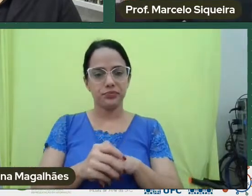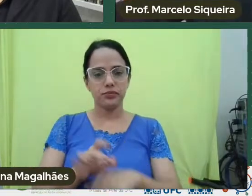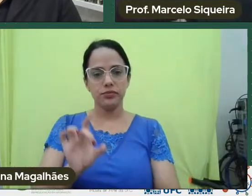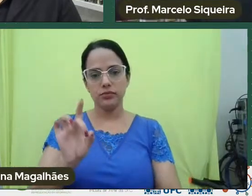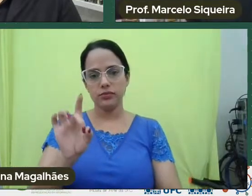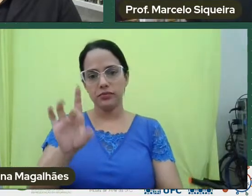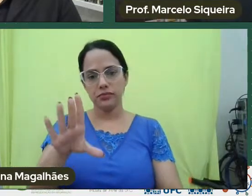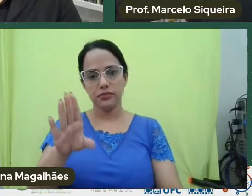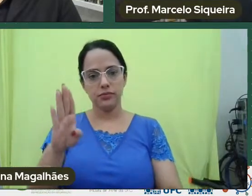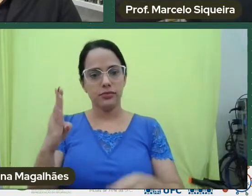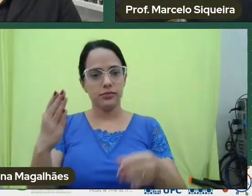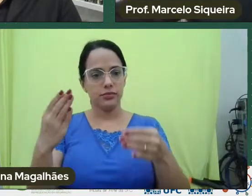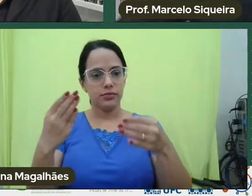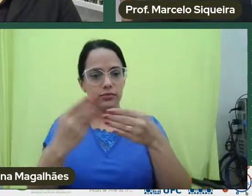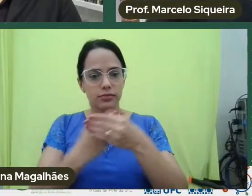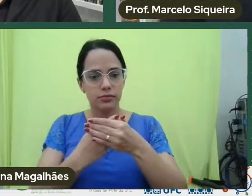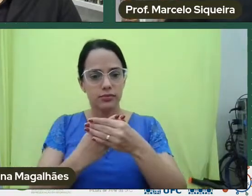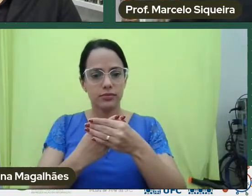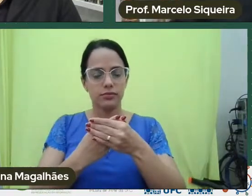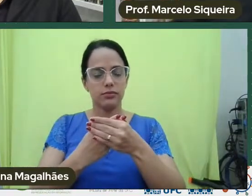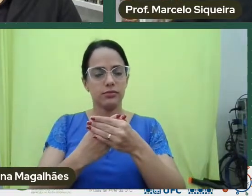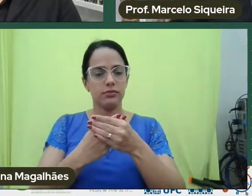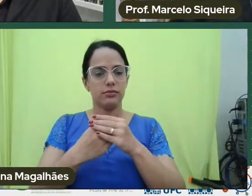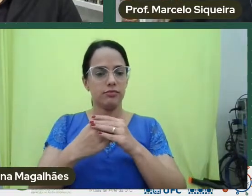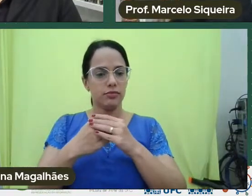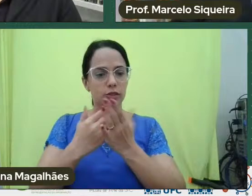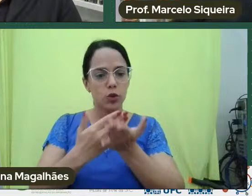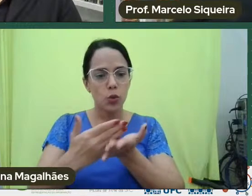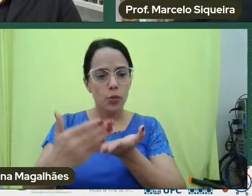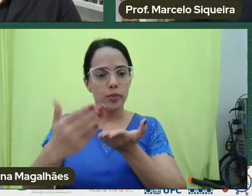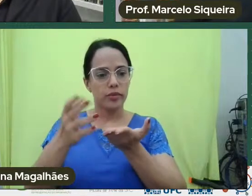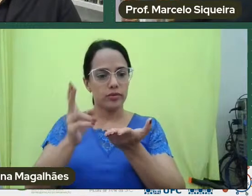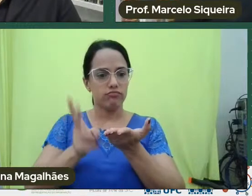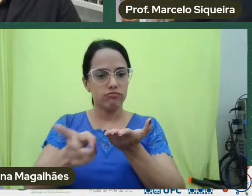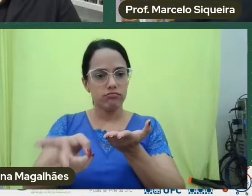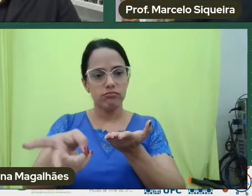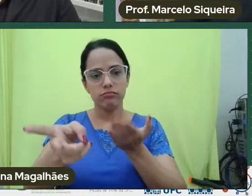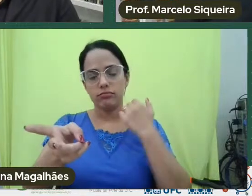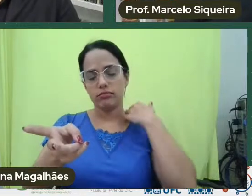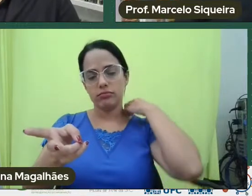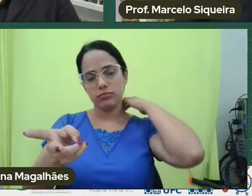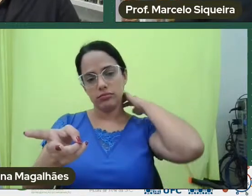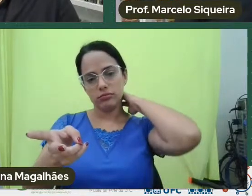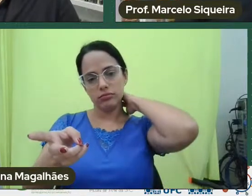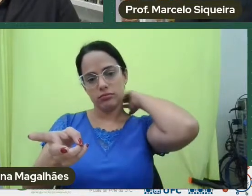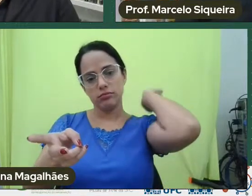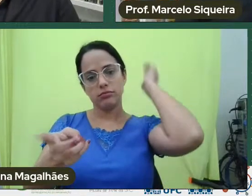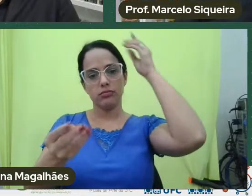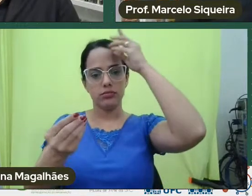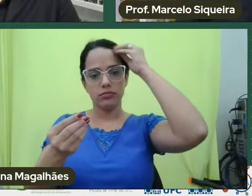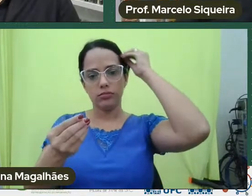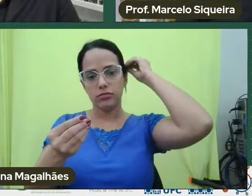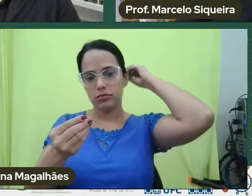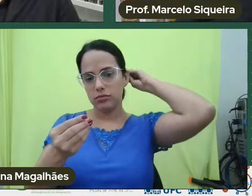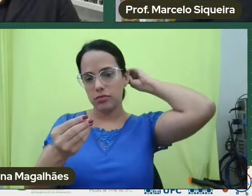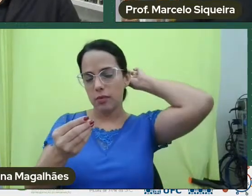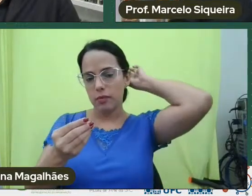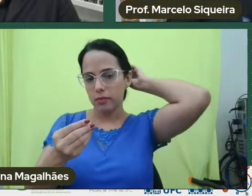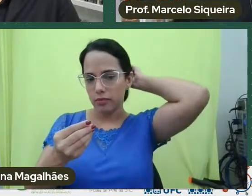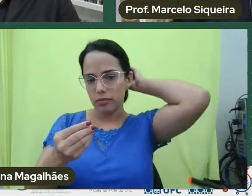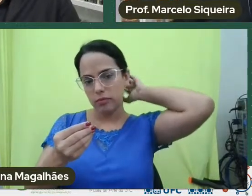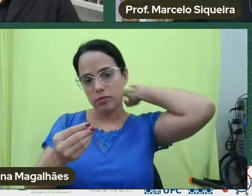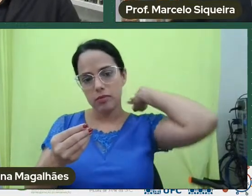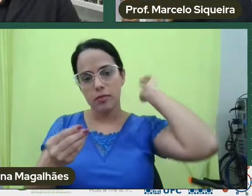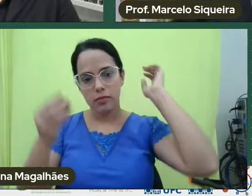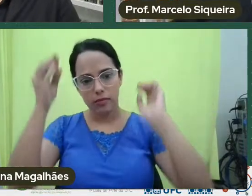arquivo permanente, lá no final, é desde o início. Né? Se eu vou produzir um documento, como é que eu vou produzir da melhor forma para preservá-lo?